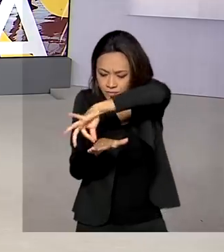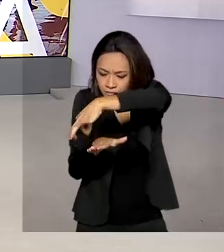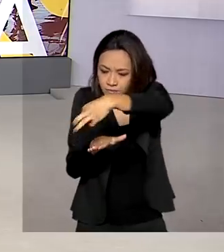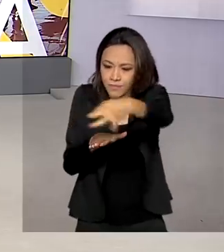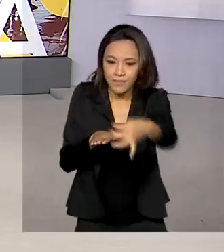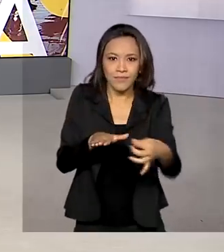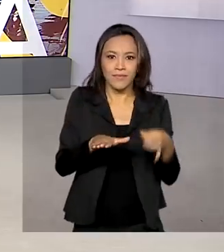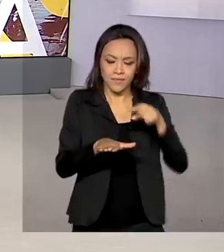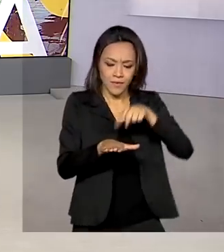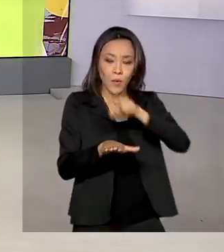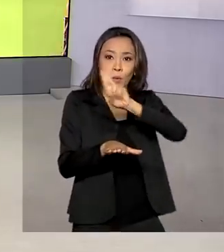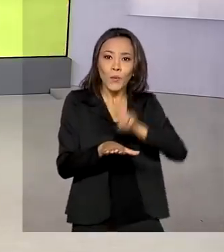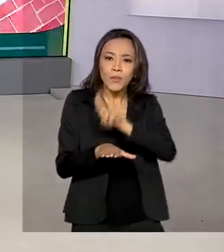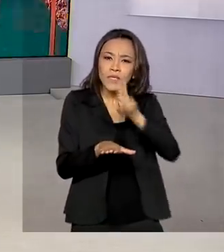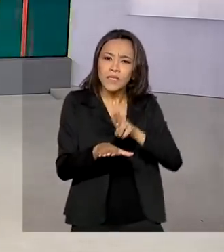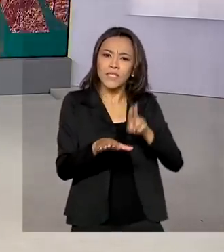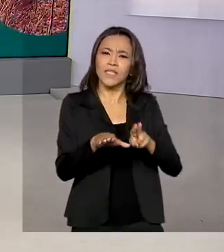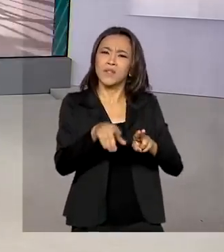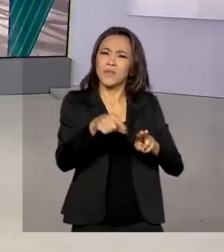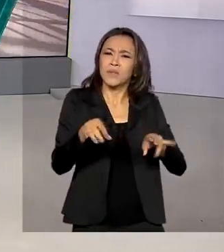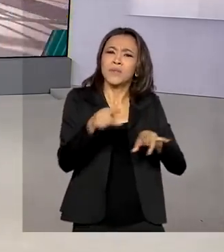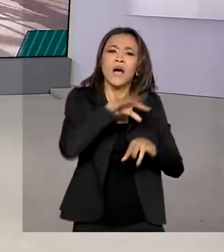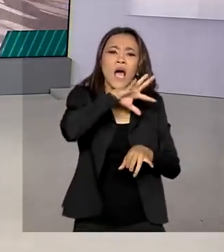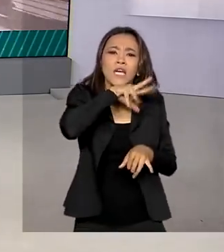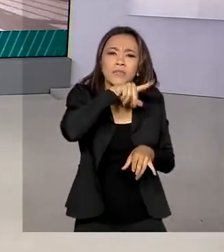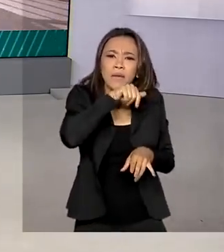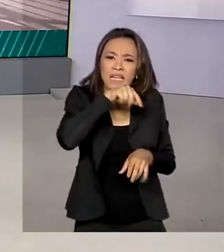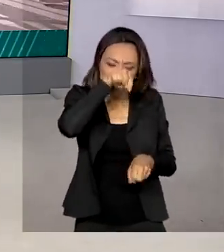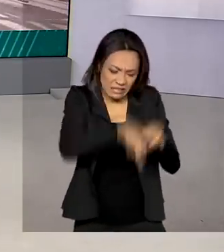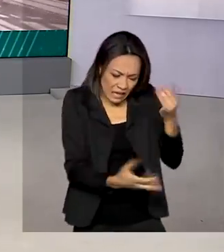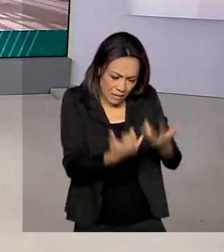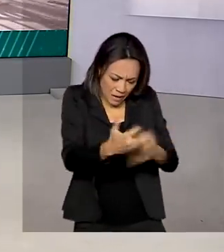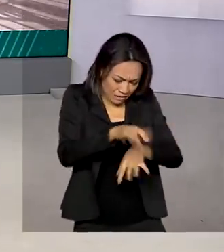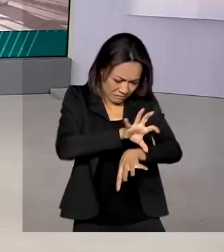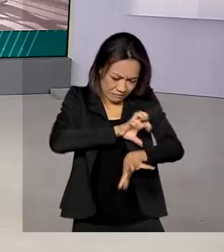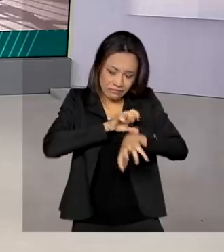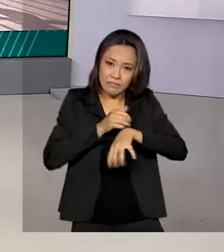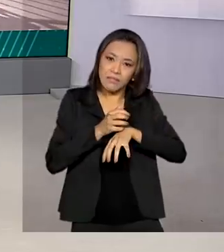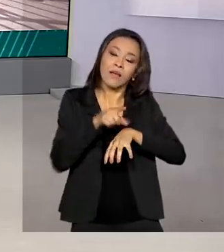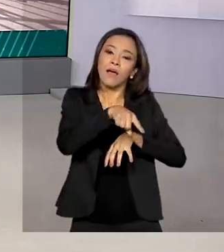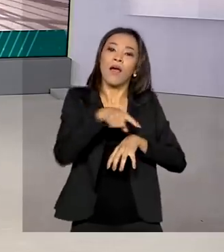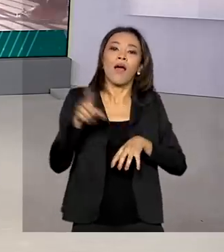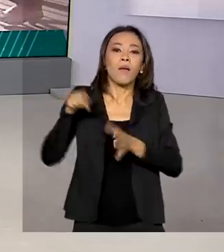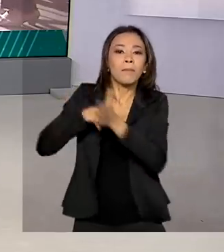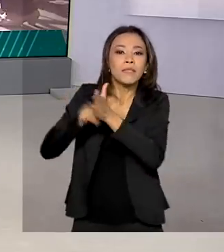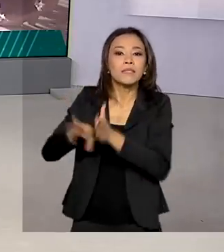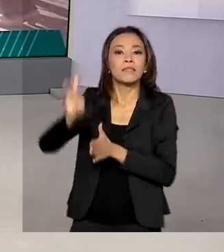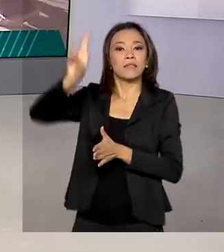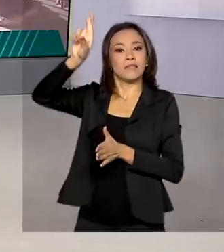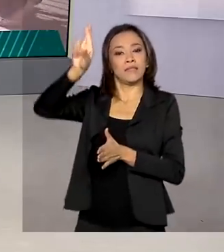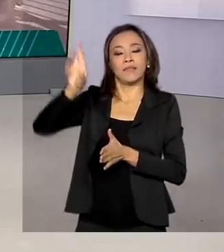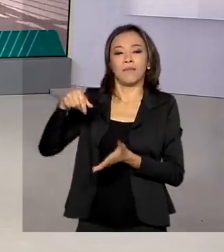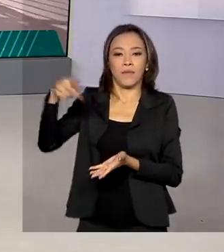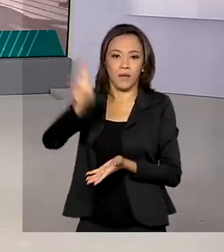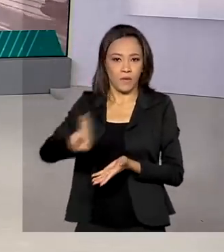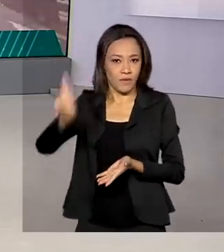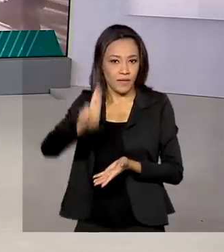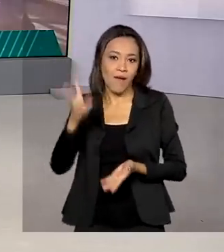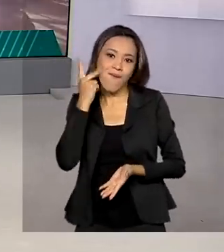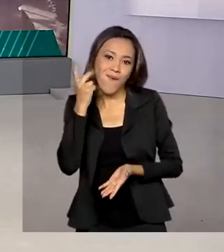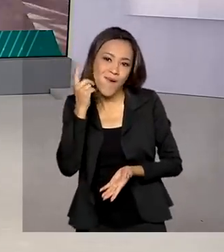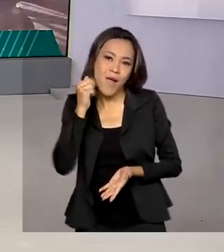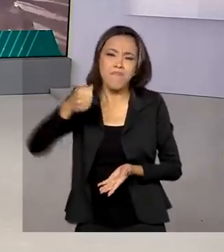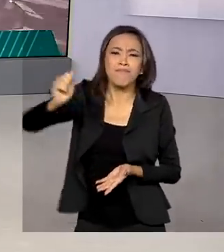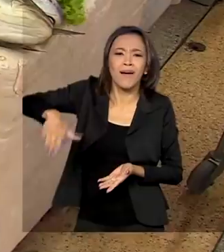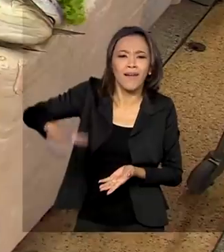silvestres, vítimas das queimadas no Pantanal. O tratamento desenvolvido pela Universidade Federal do Ceará é mais barato e menos